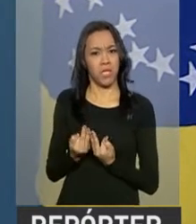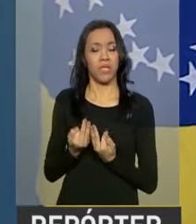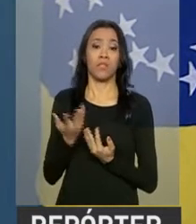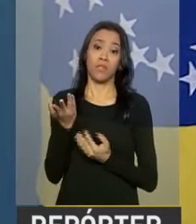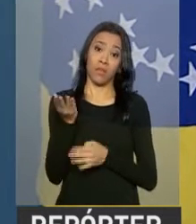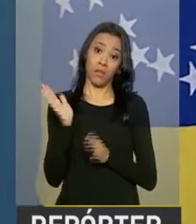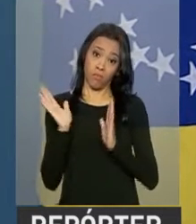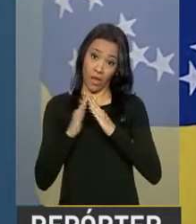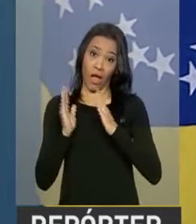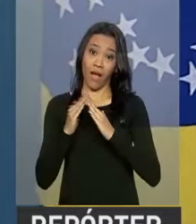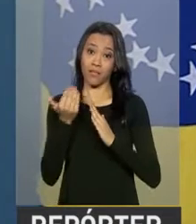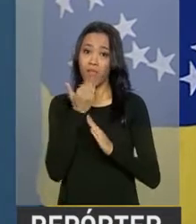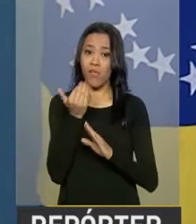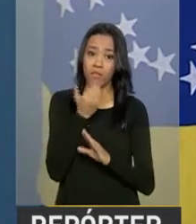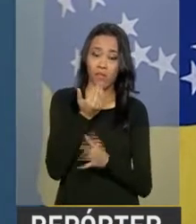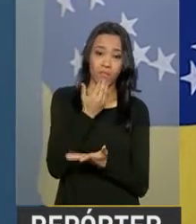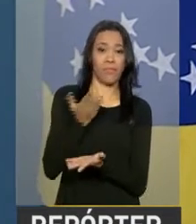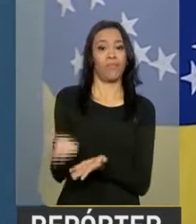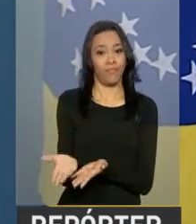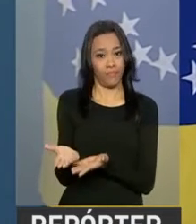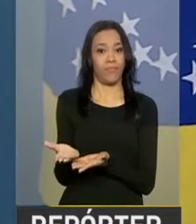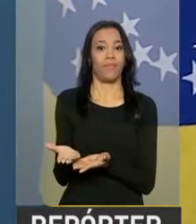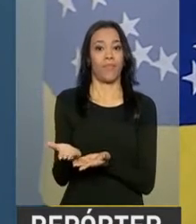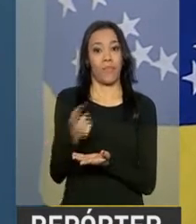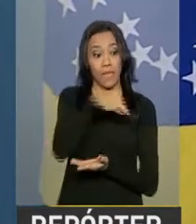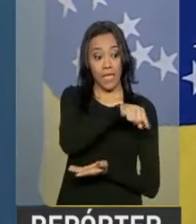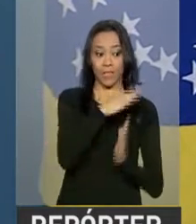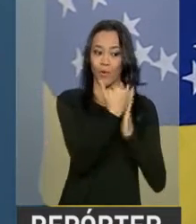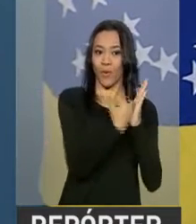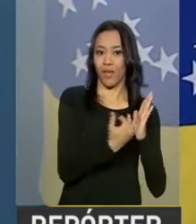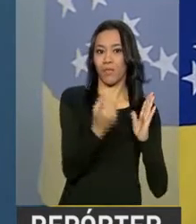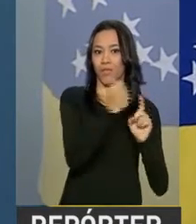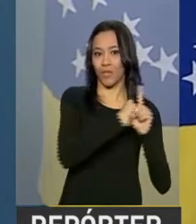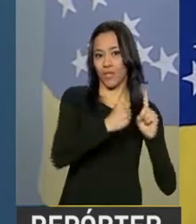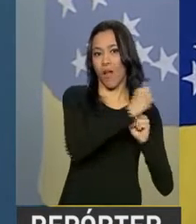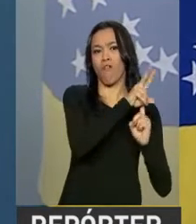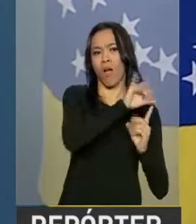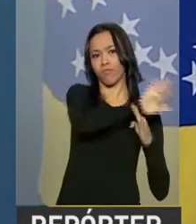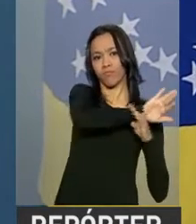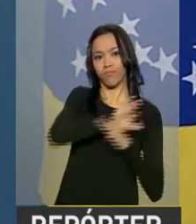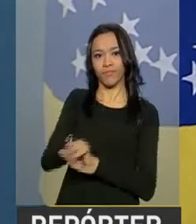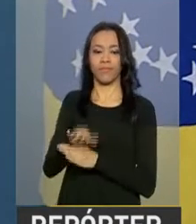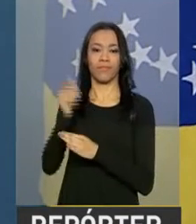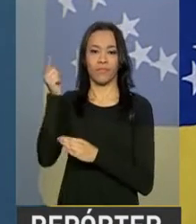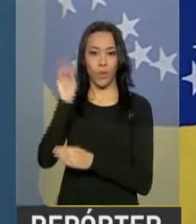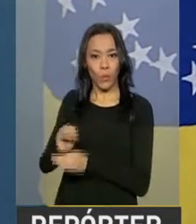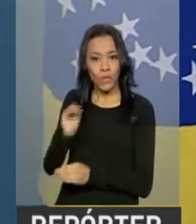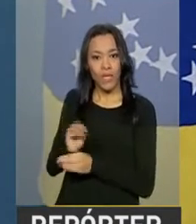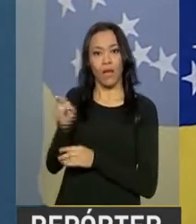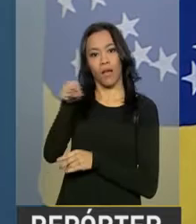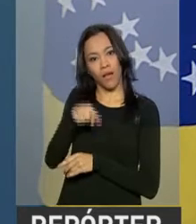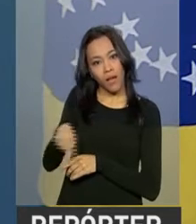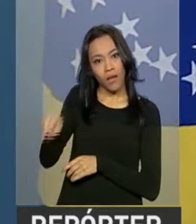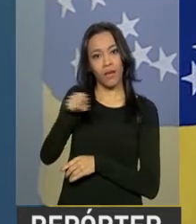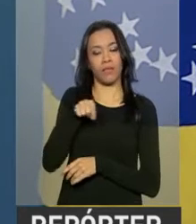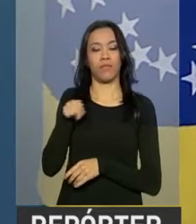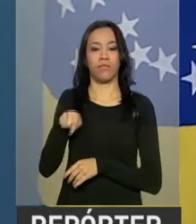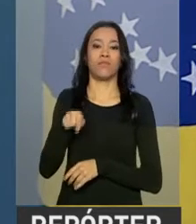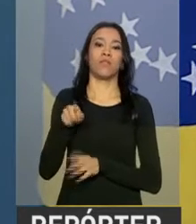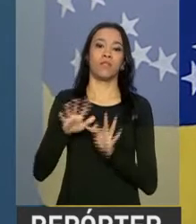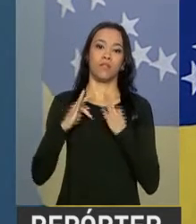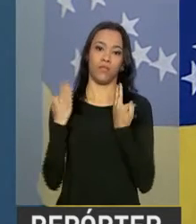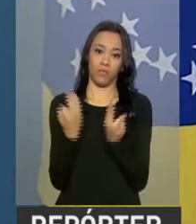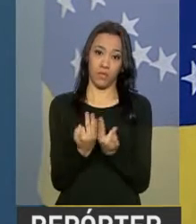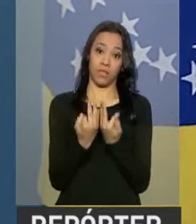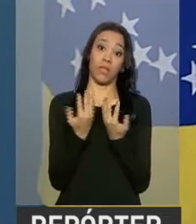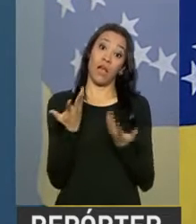condições precárias que um novo programa social irá é cuidar a partir da da